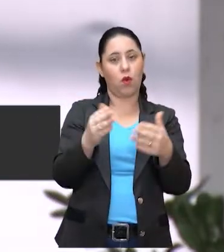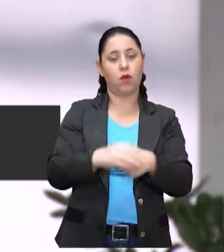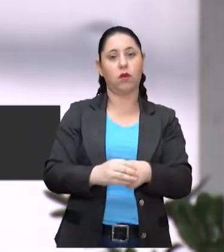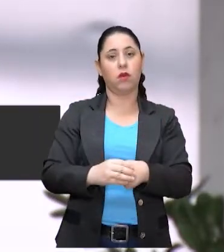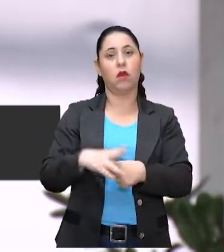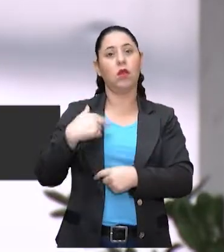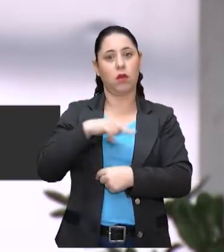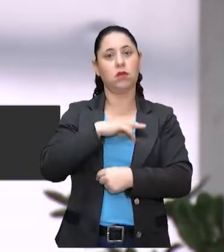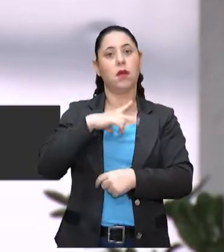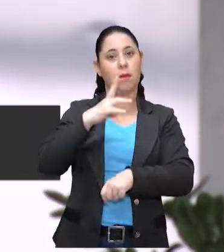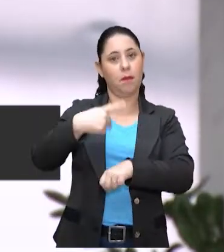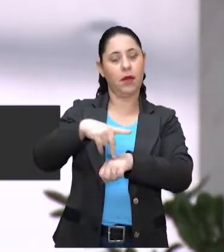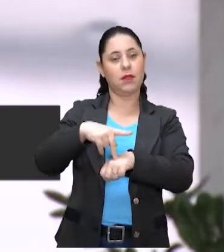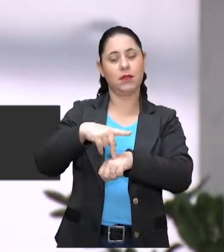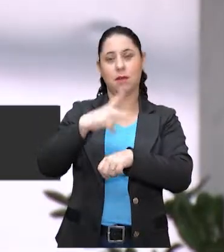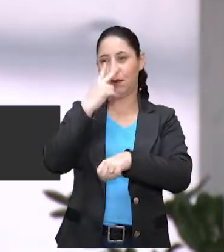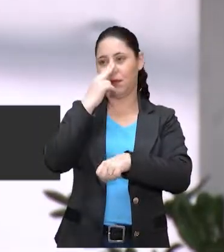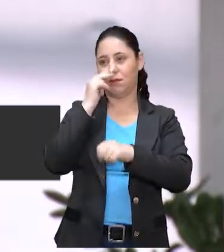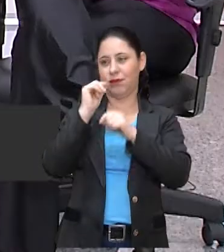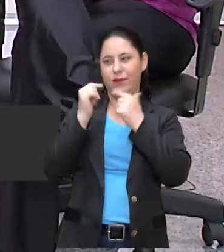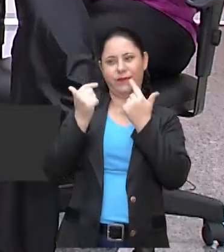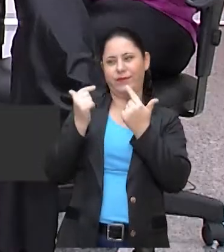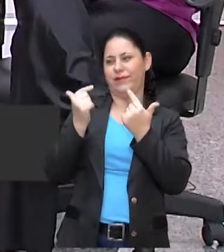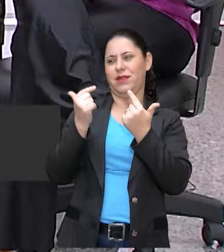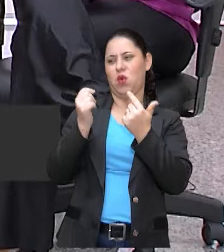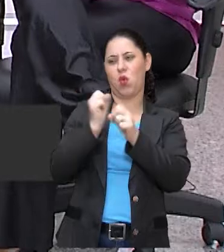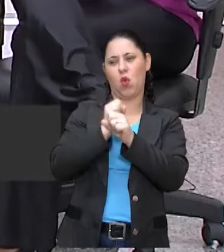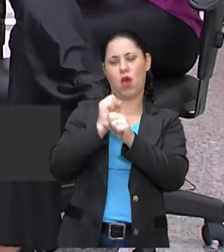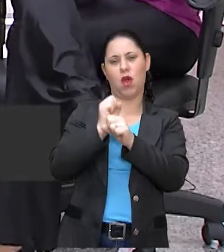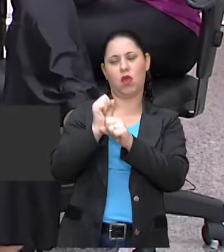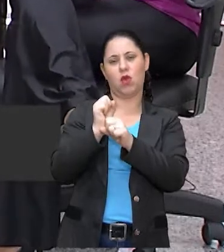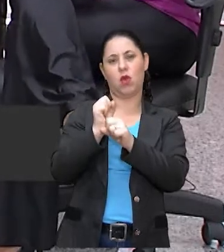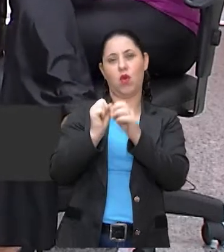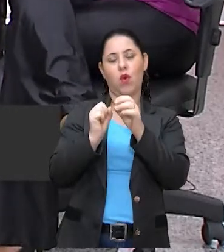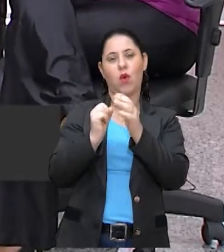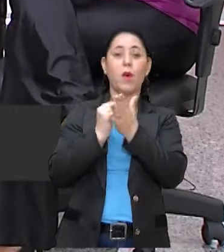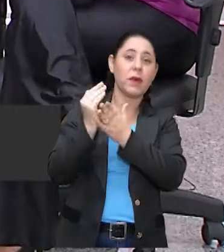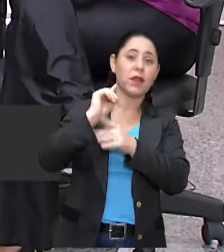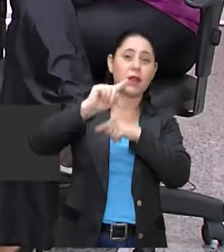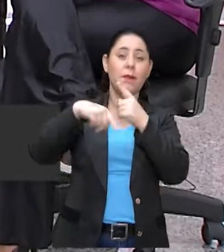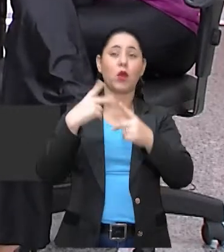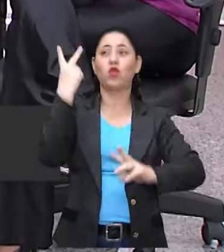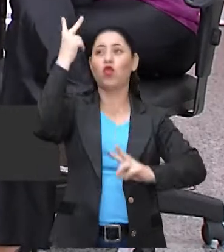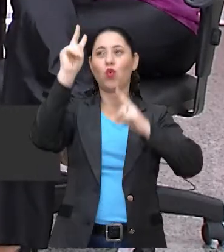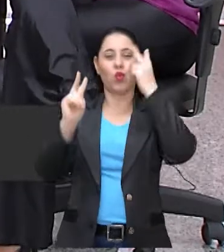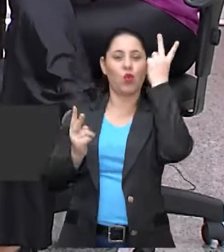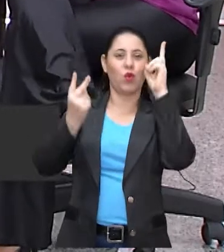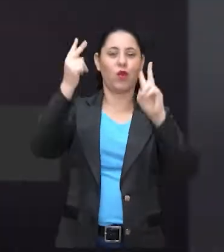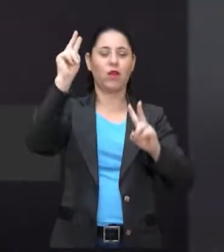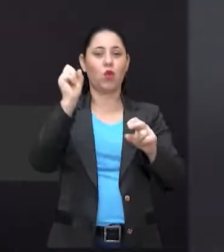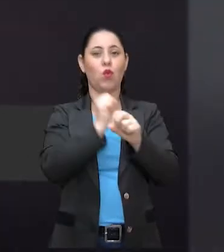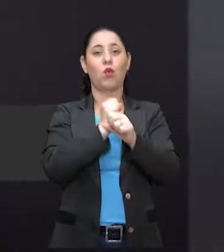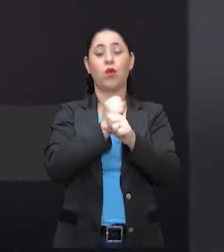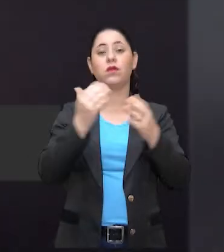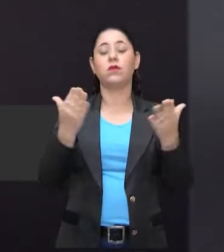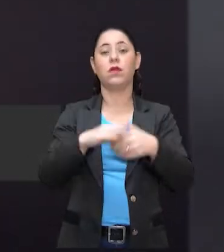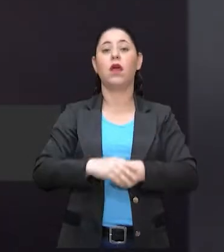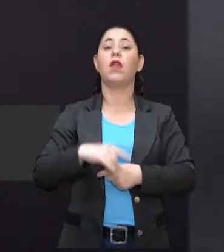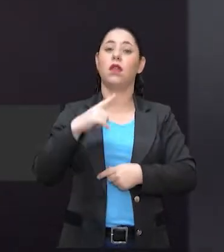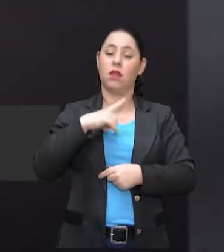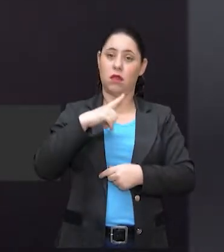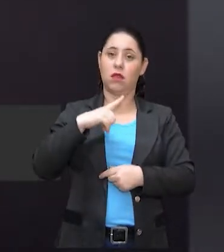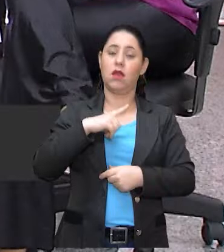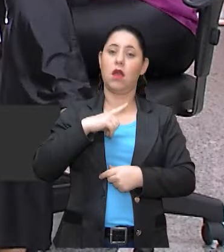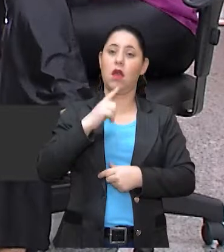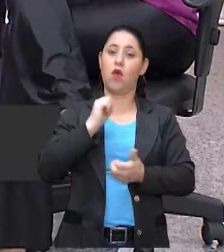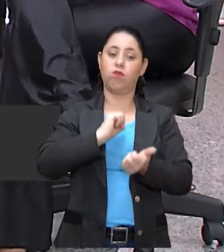no nosso país uma coisa que é muito engraçada, que a gente fala que o ano só começa depois do carnaval. Né? Esse ano... Tem Copa do Mundo